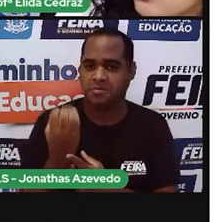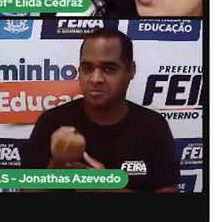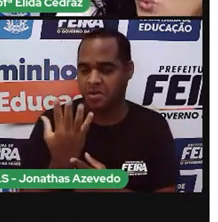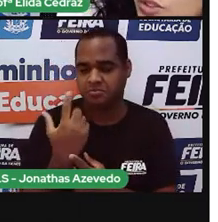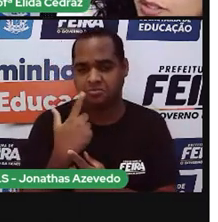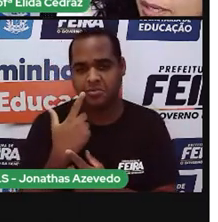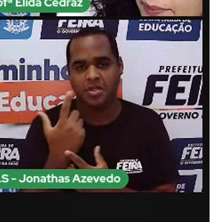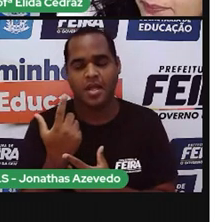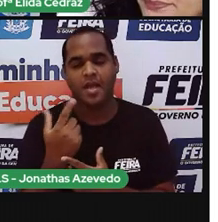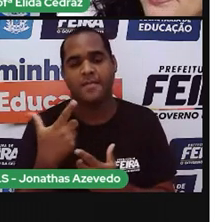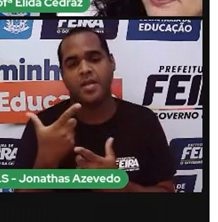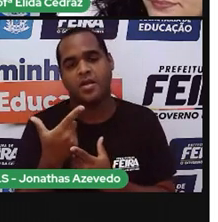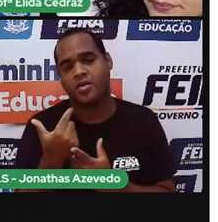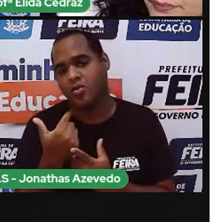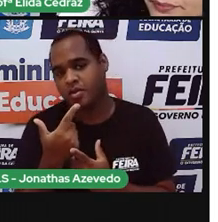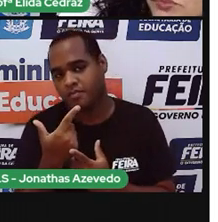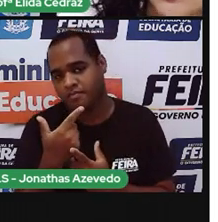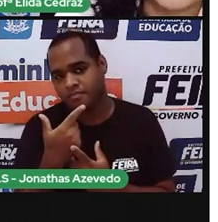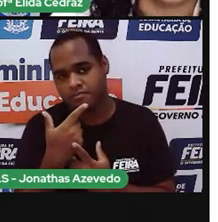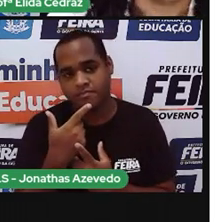que é a dúzia.